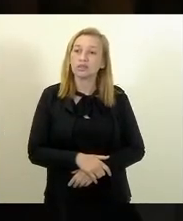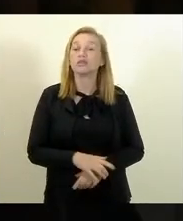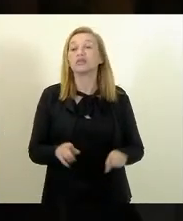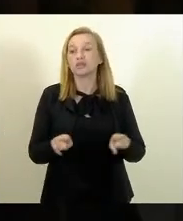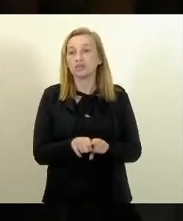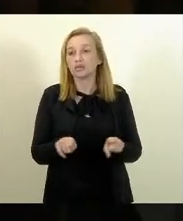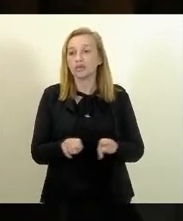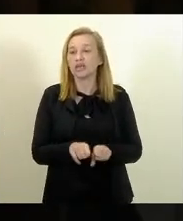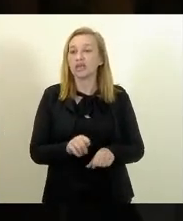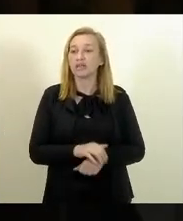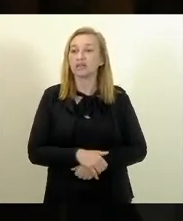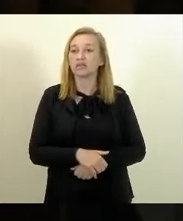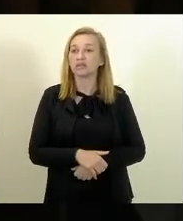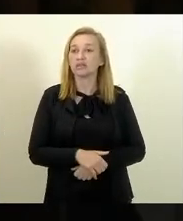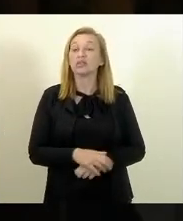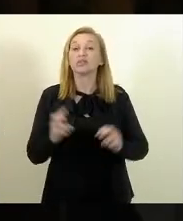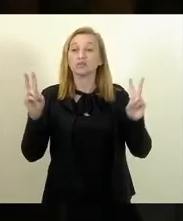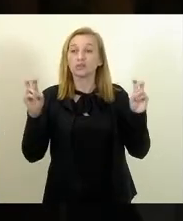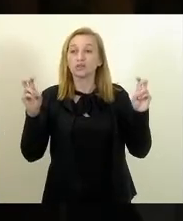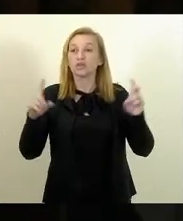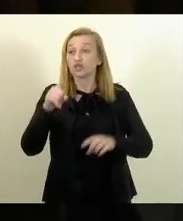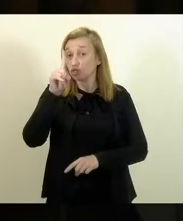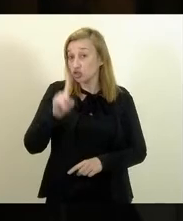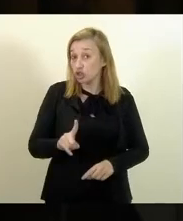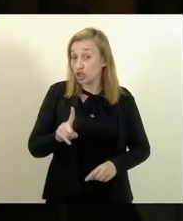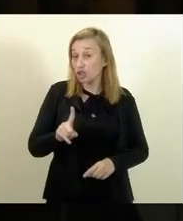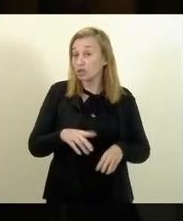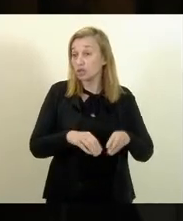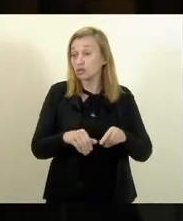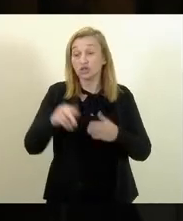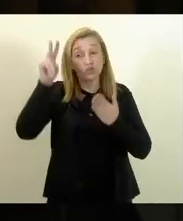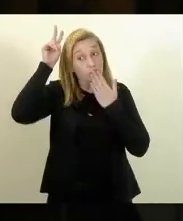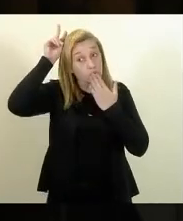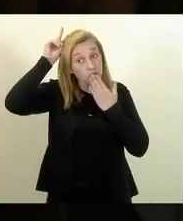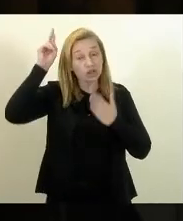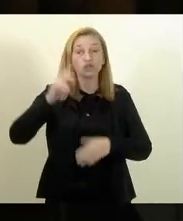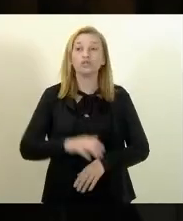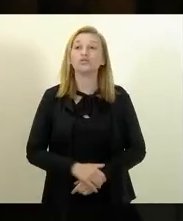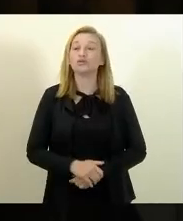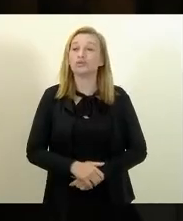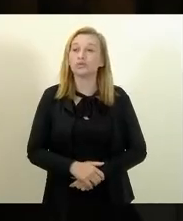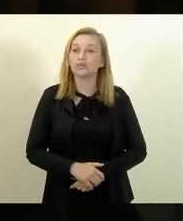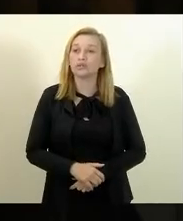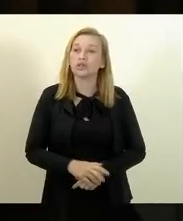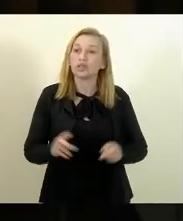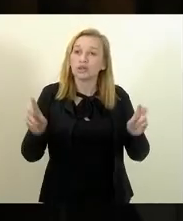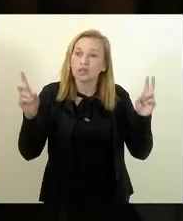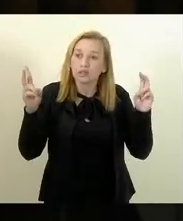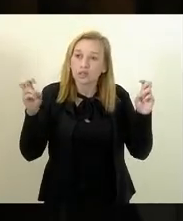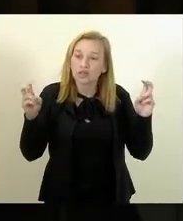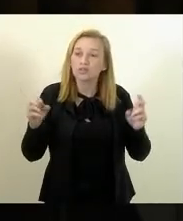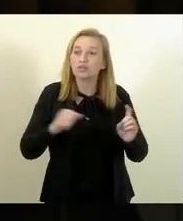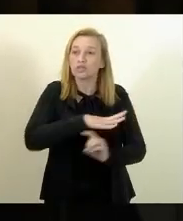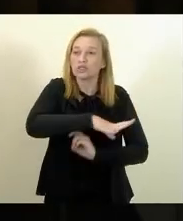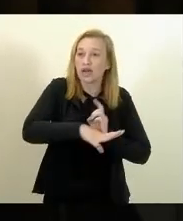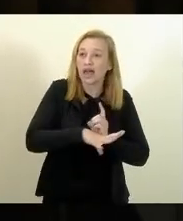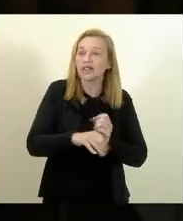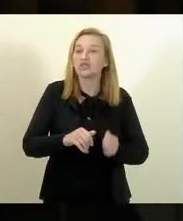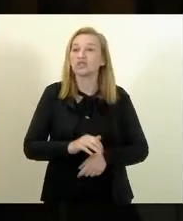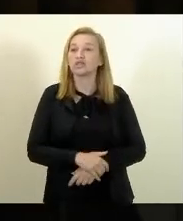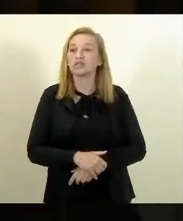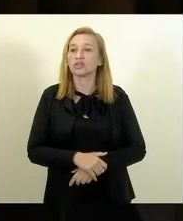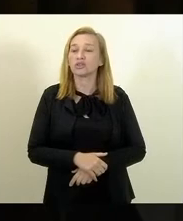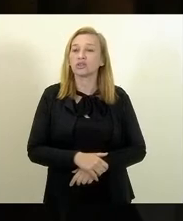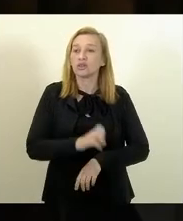também da questão dos direitos territoriais indígenas e também das transformações sociais no